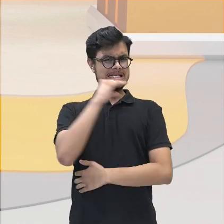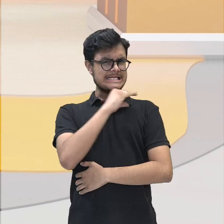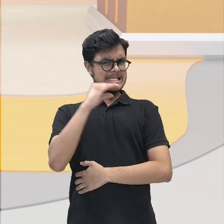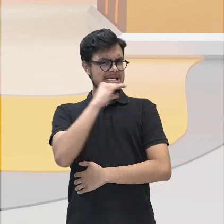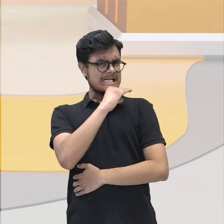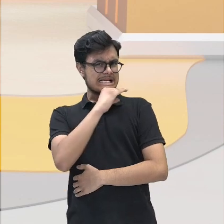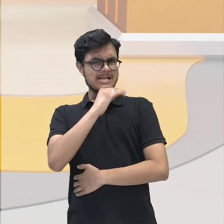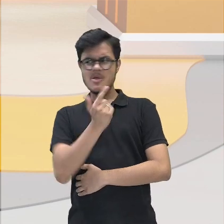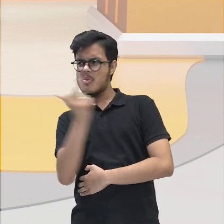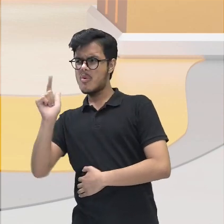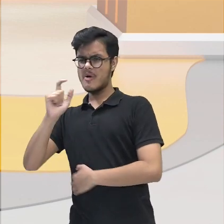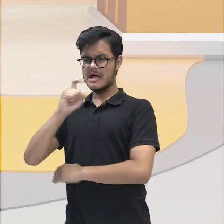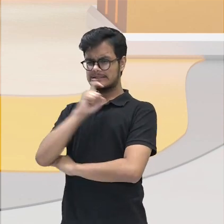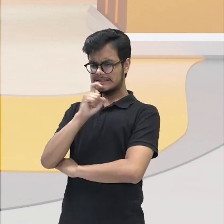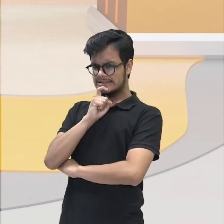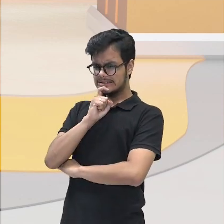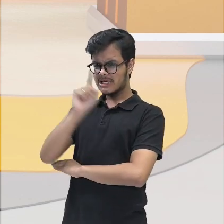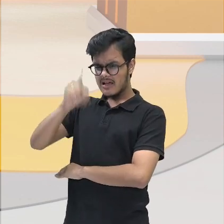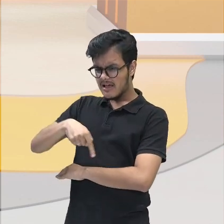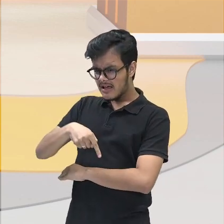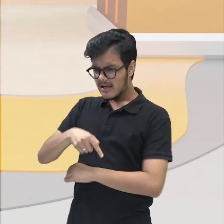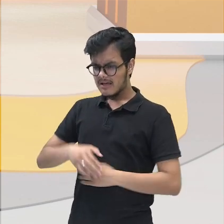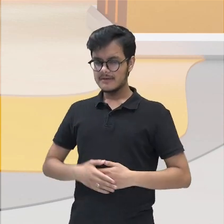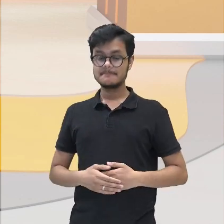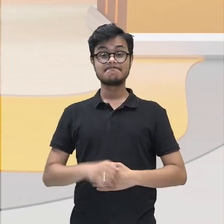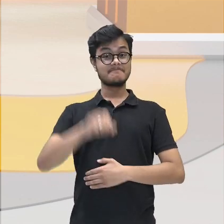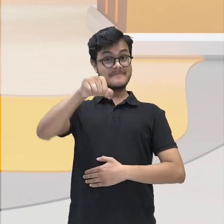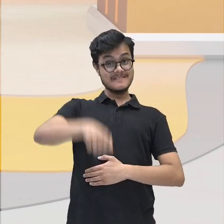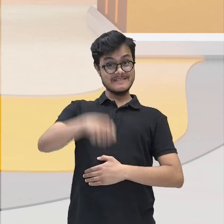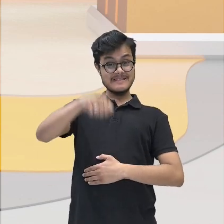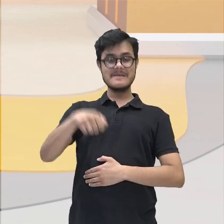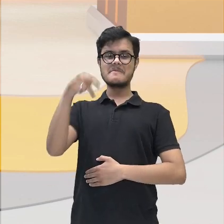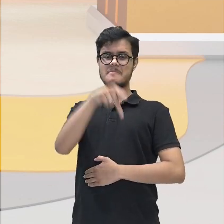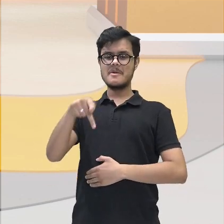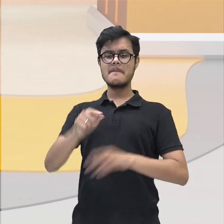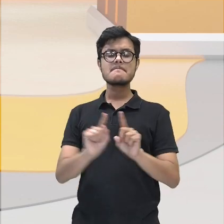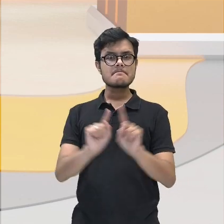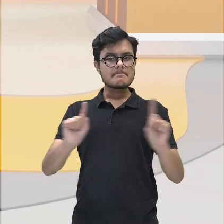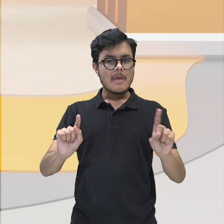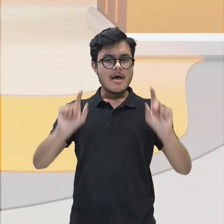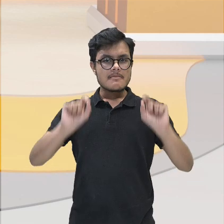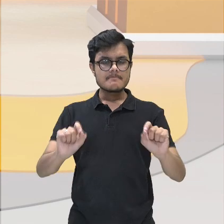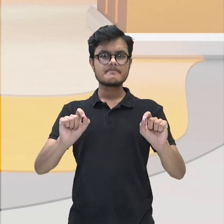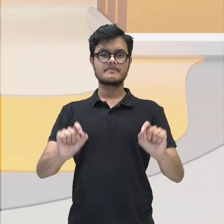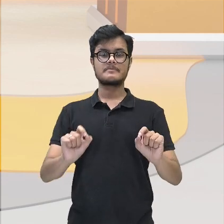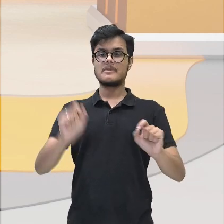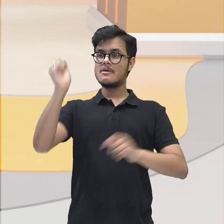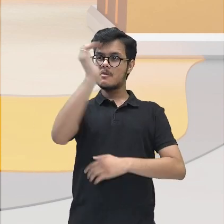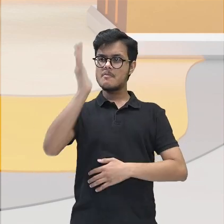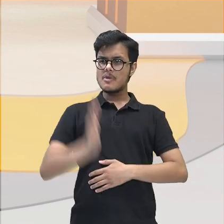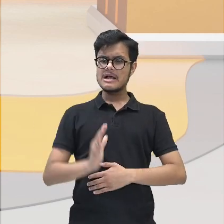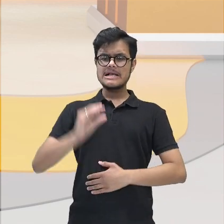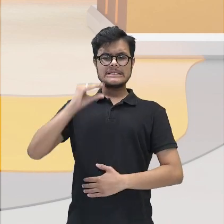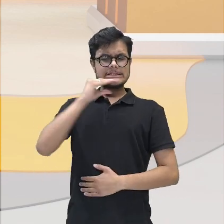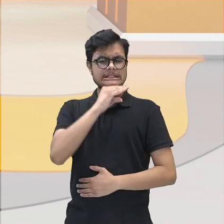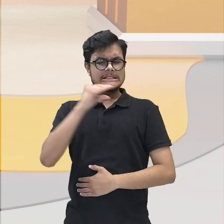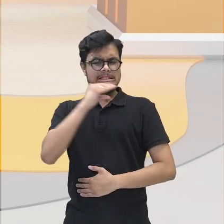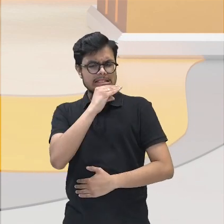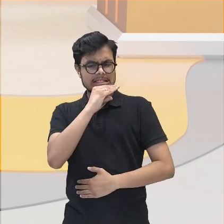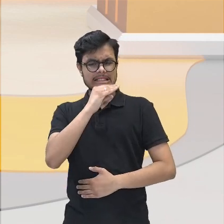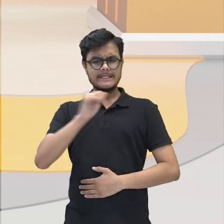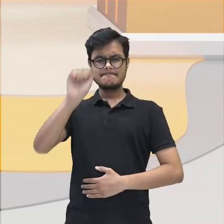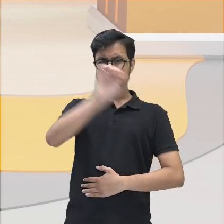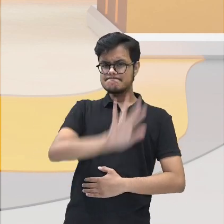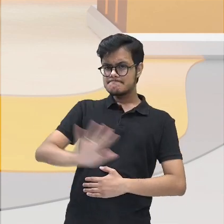faz frio? É isso, Curumim? Isso mesmo, professora. Mas, no geral, é quente em quase todo o território.